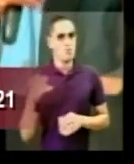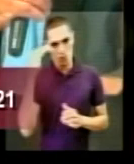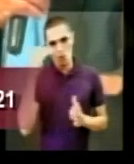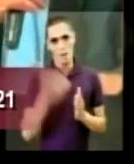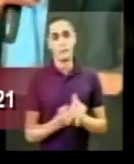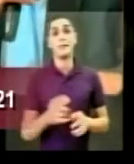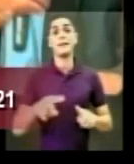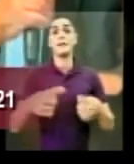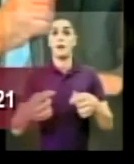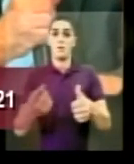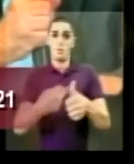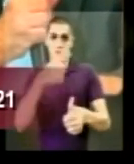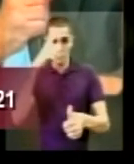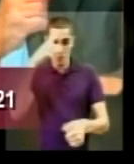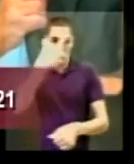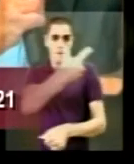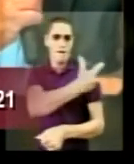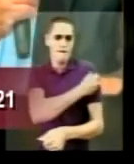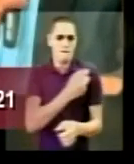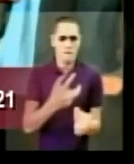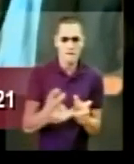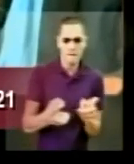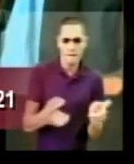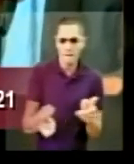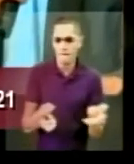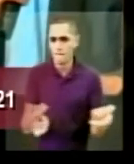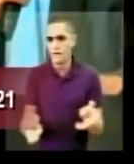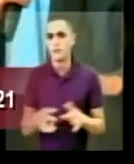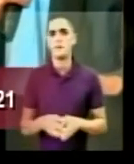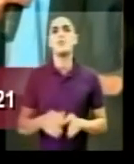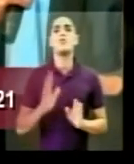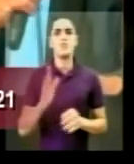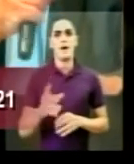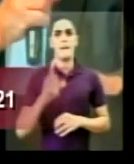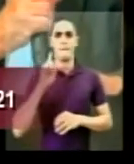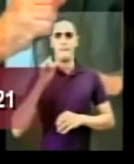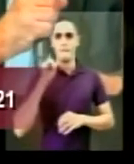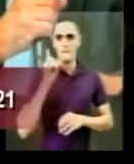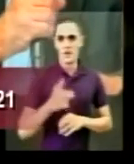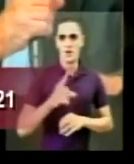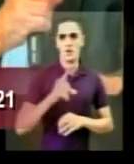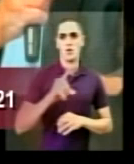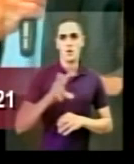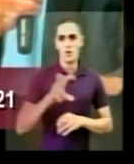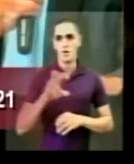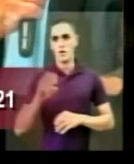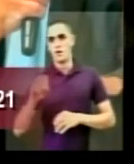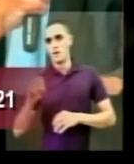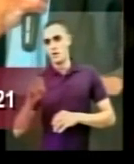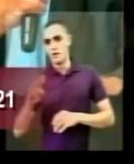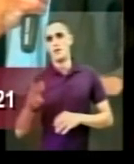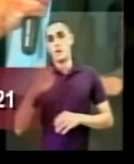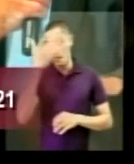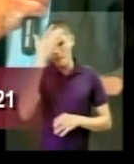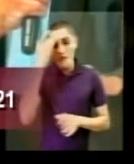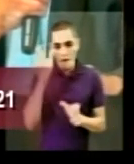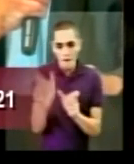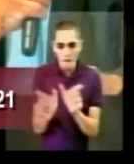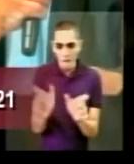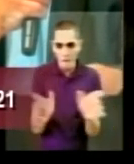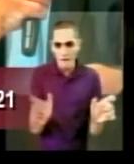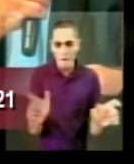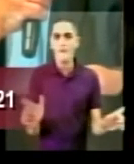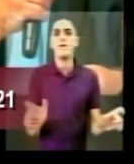de vacinação, nós vacinamos 1.505 pessoas, que incluíram os hospitais